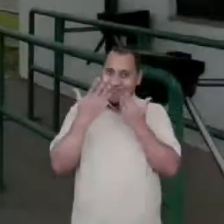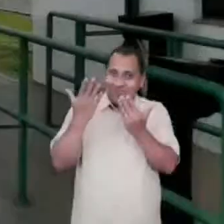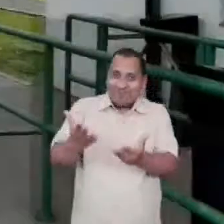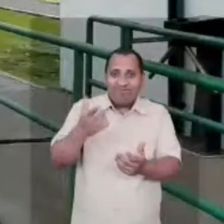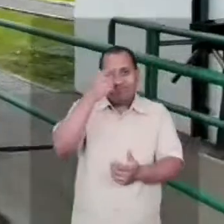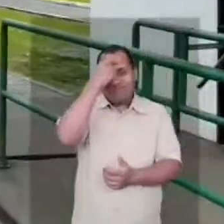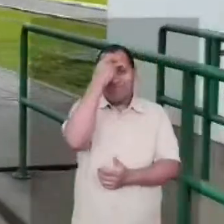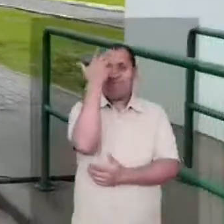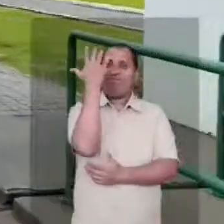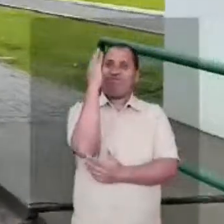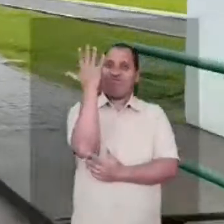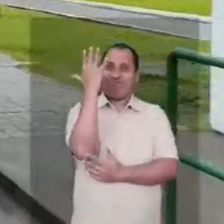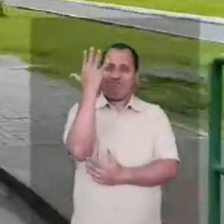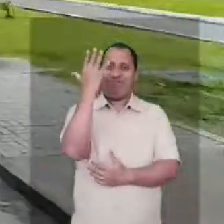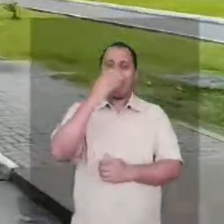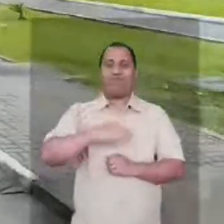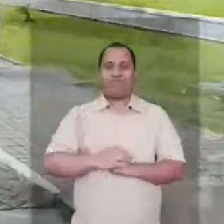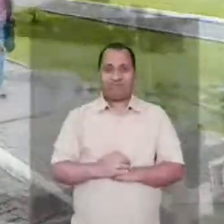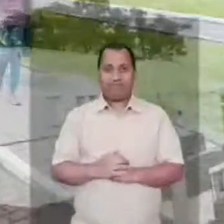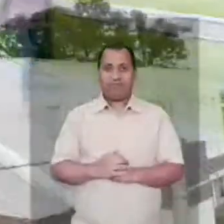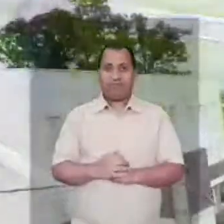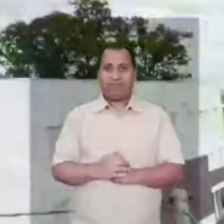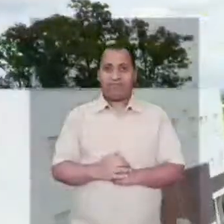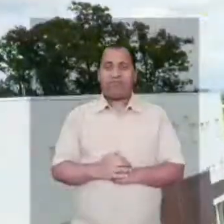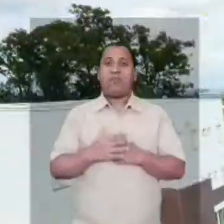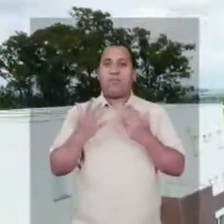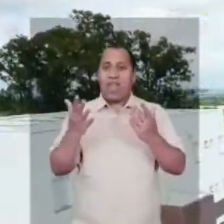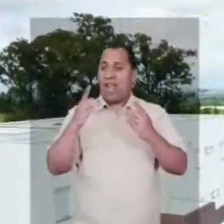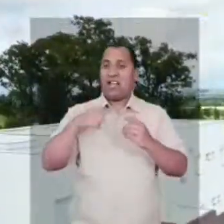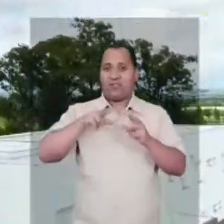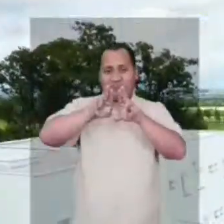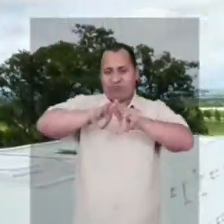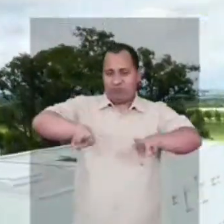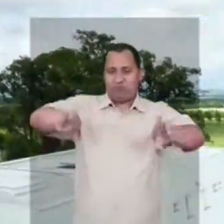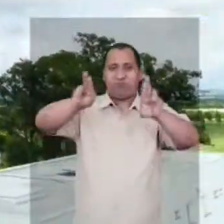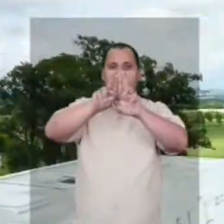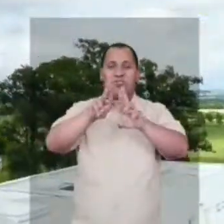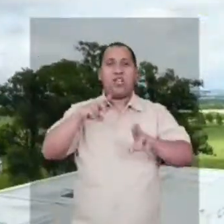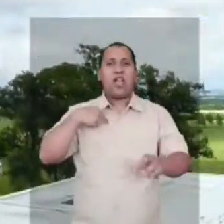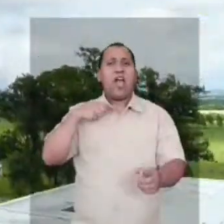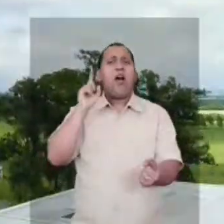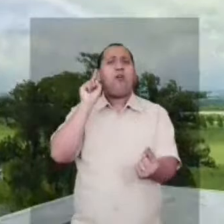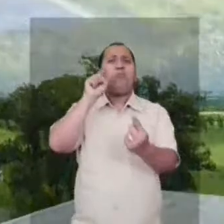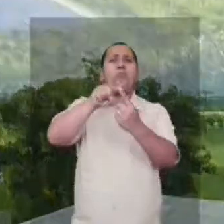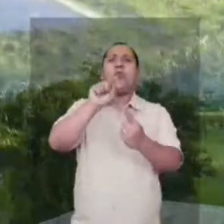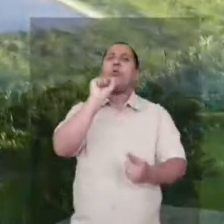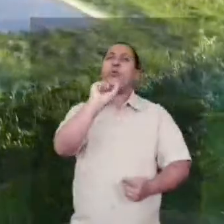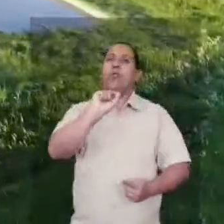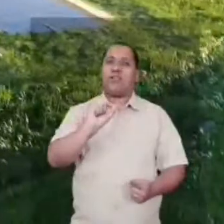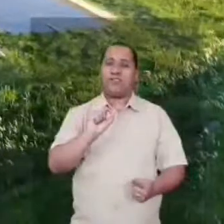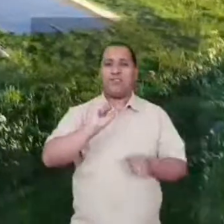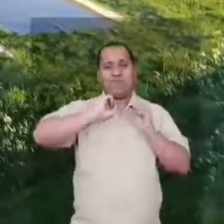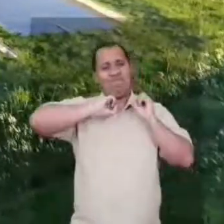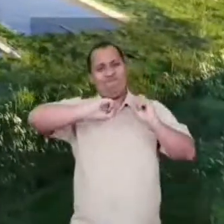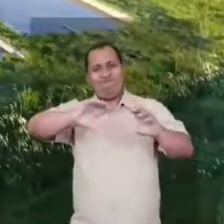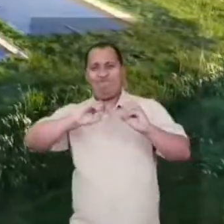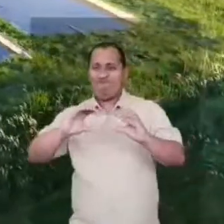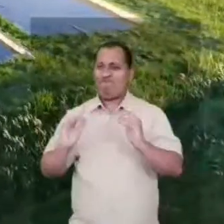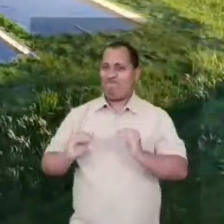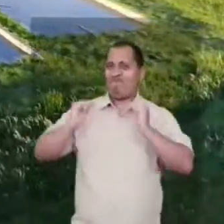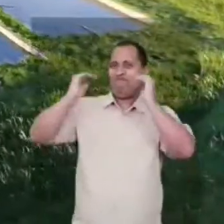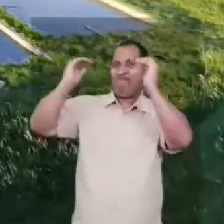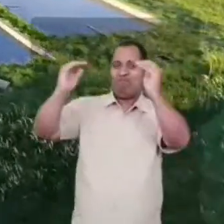Esta é a Universidade Federal do Pampa, uma universidade que tem por finalidade a